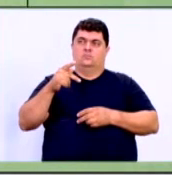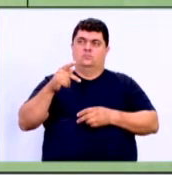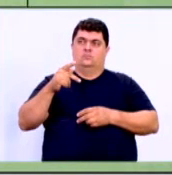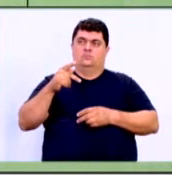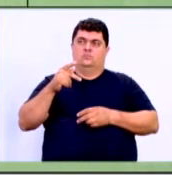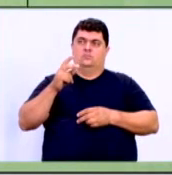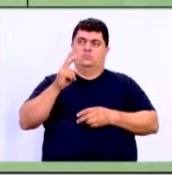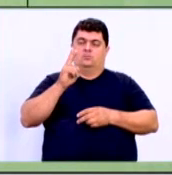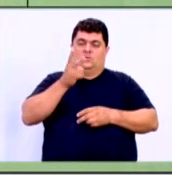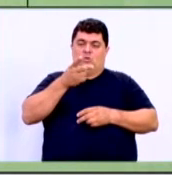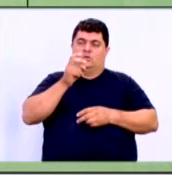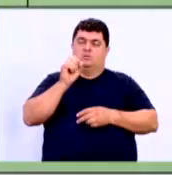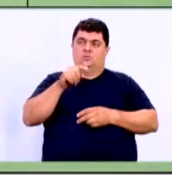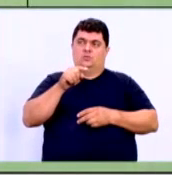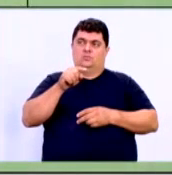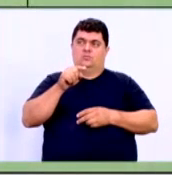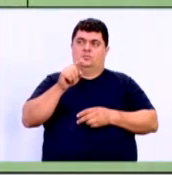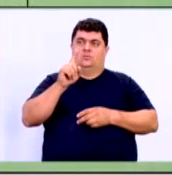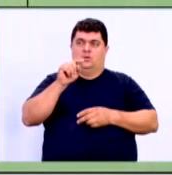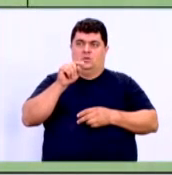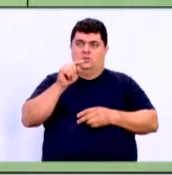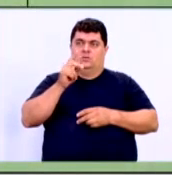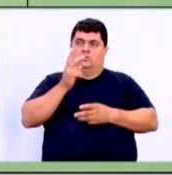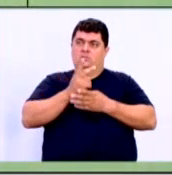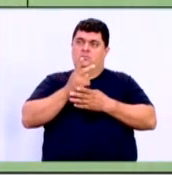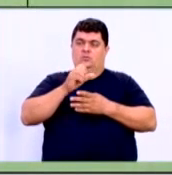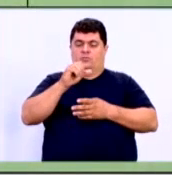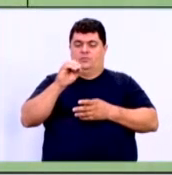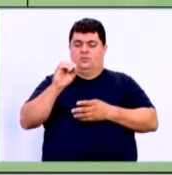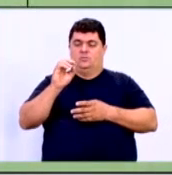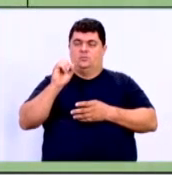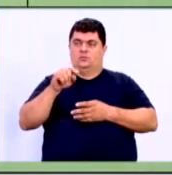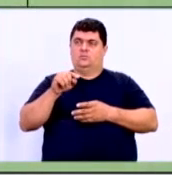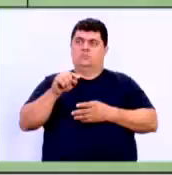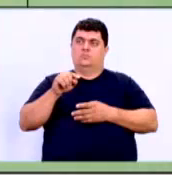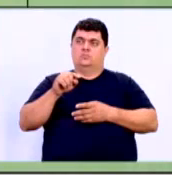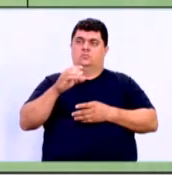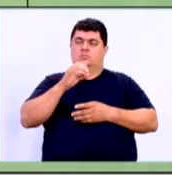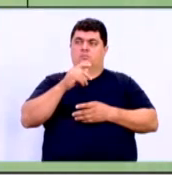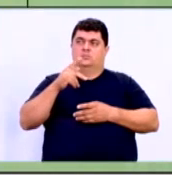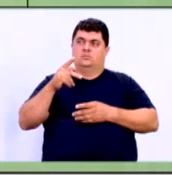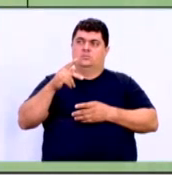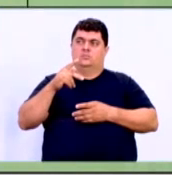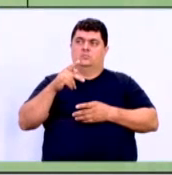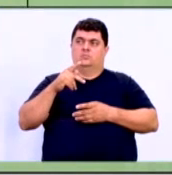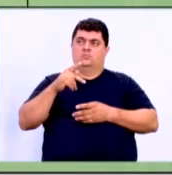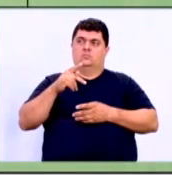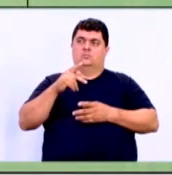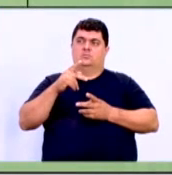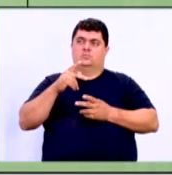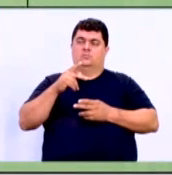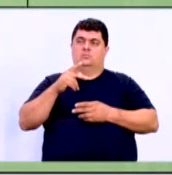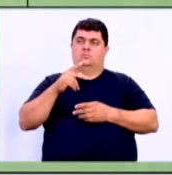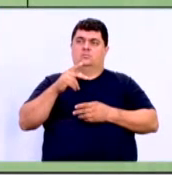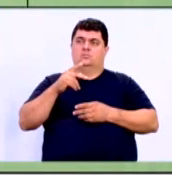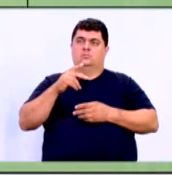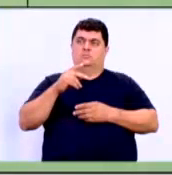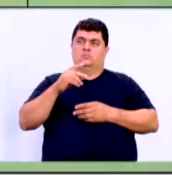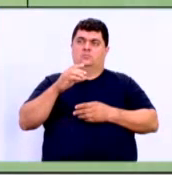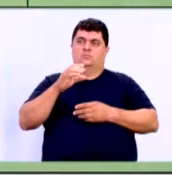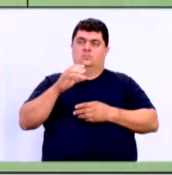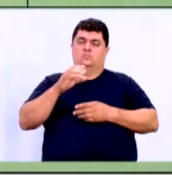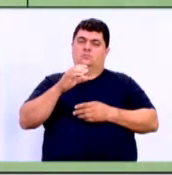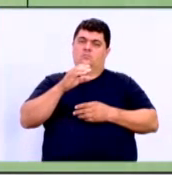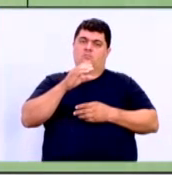de 2.000 unidades é 90.000. O CPP é igual a quem? CPV. Então, custo do produto